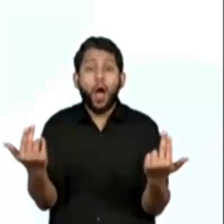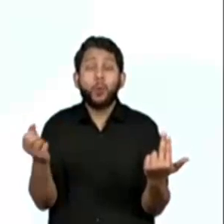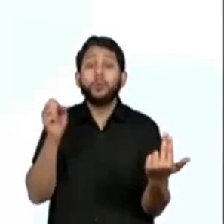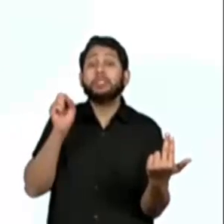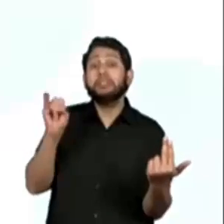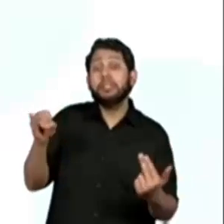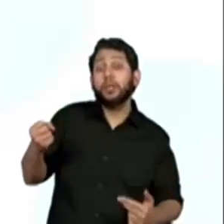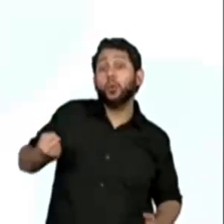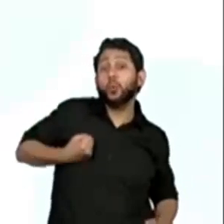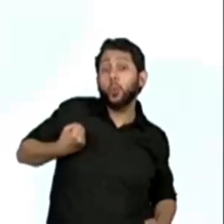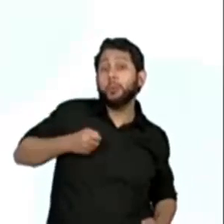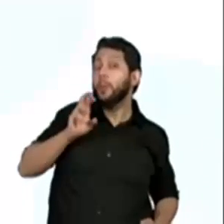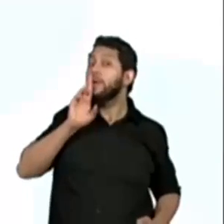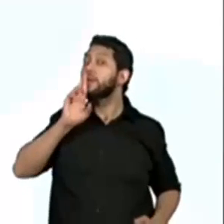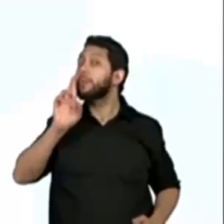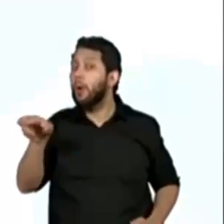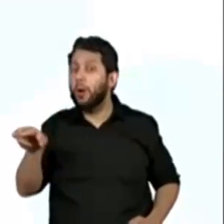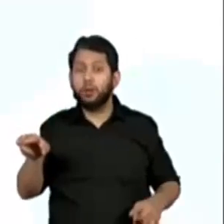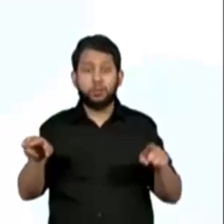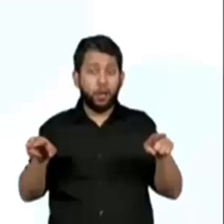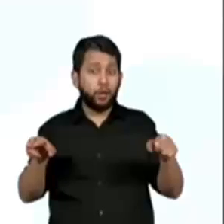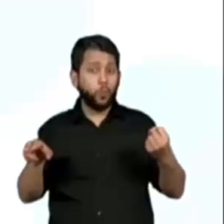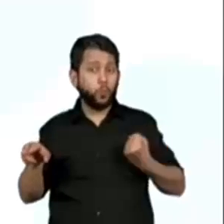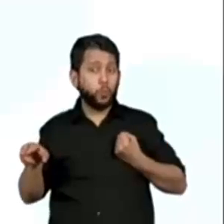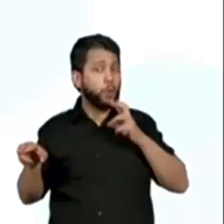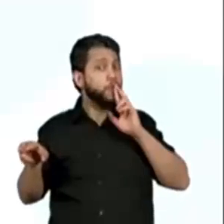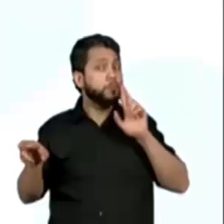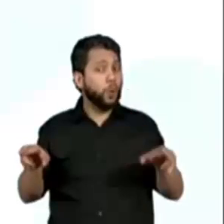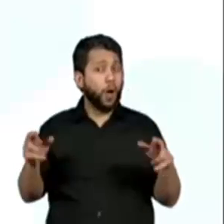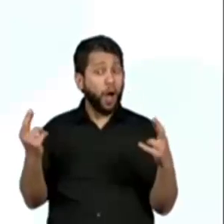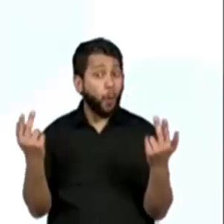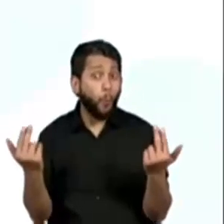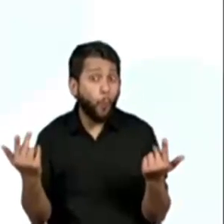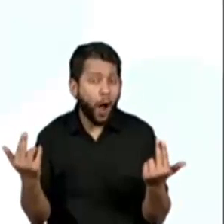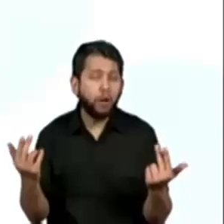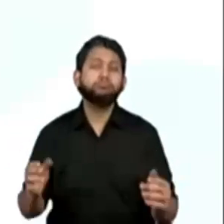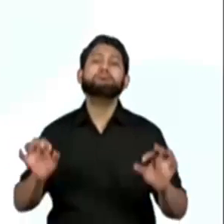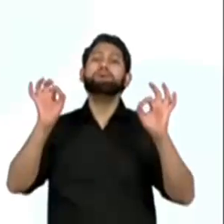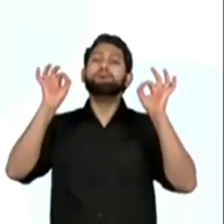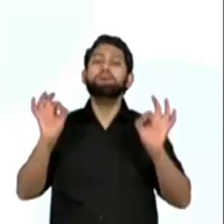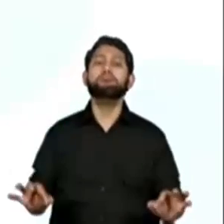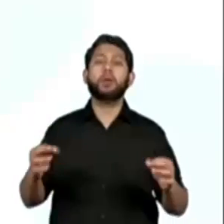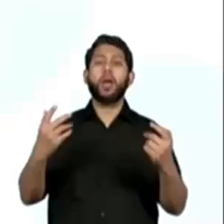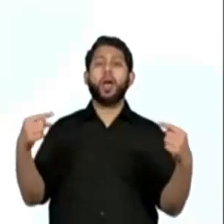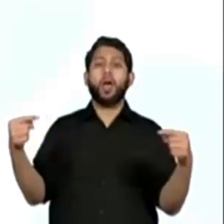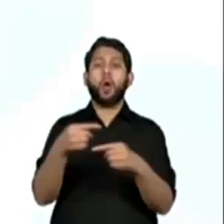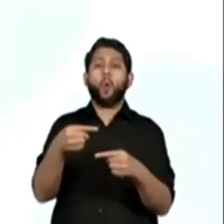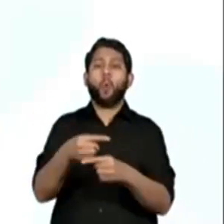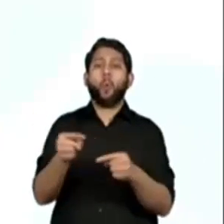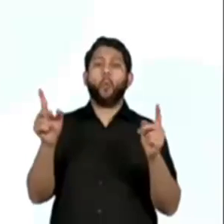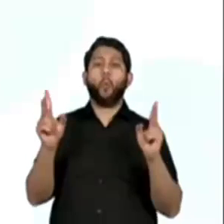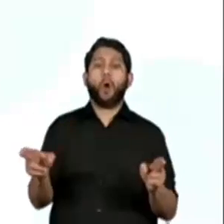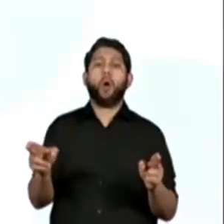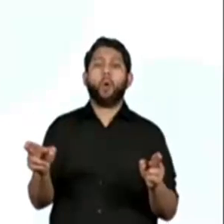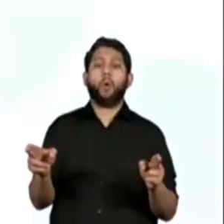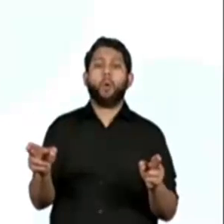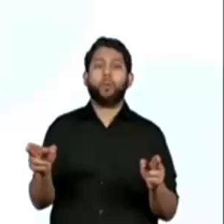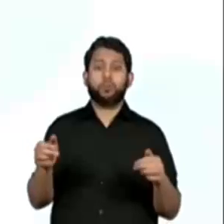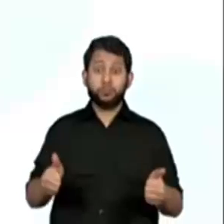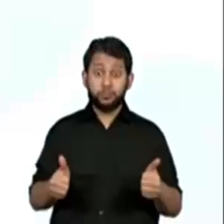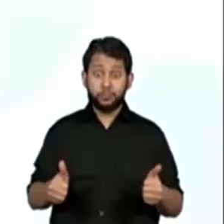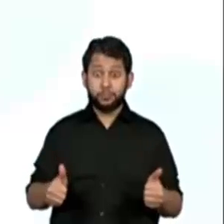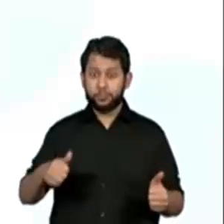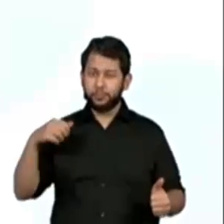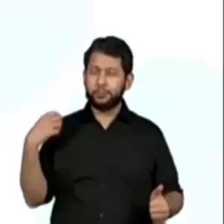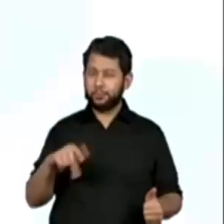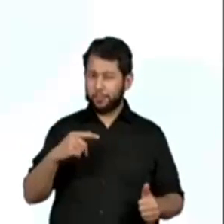mesmo resultado, que é o que a gente acabou de ver, certo? Vou avançar um pouquinho mais, vamos lá,